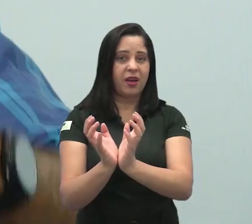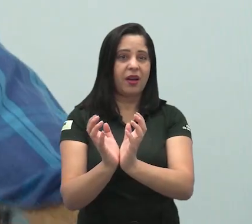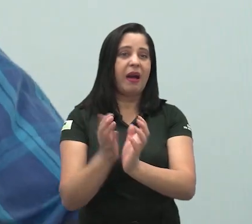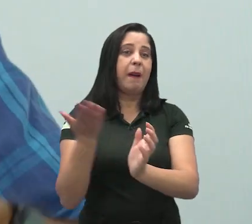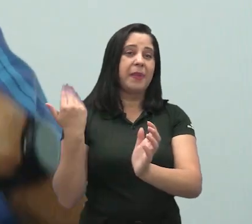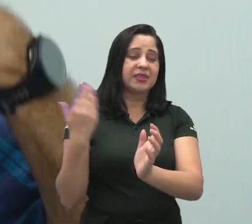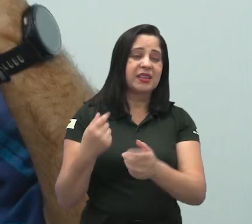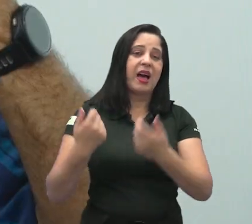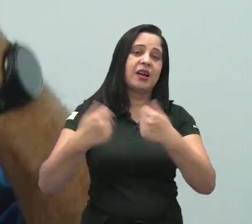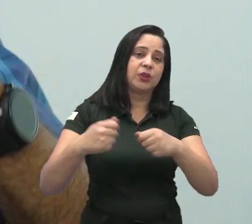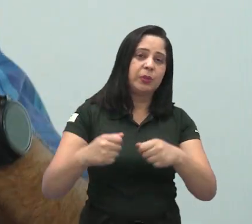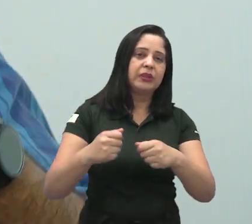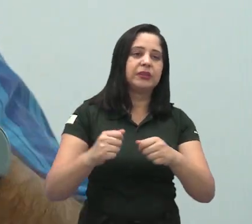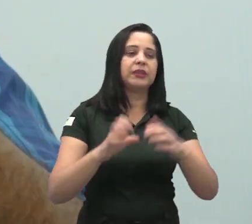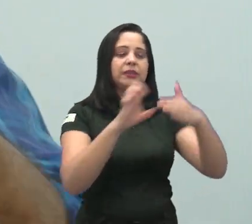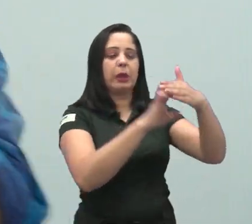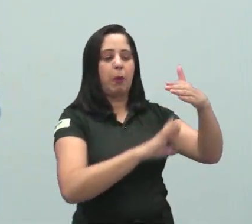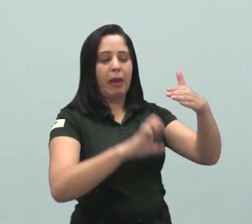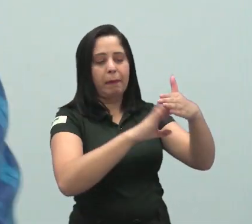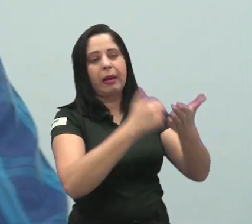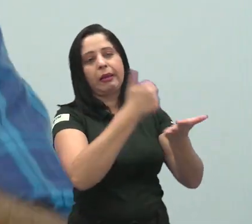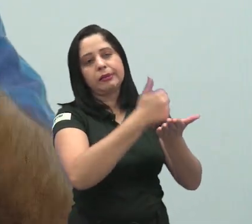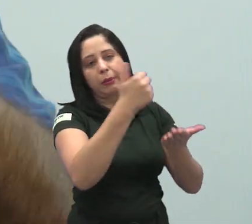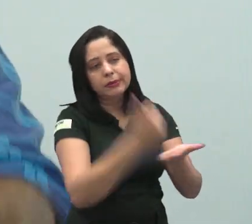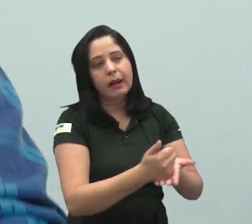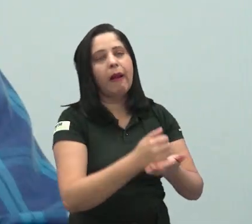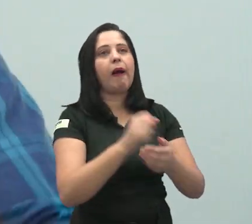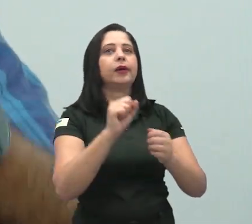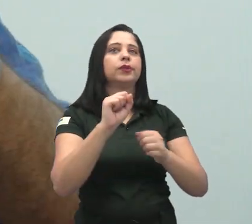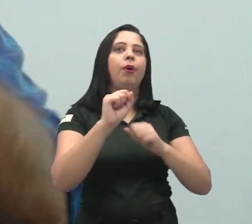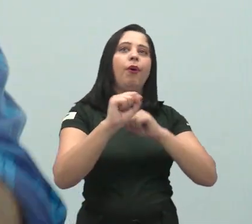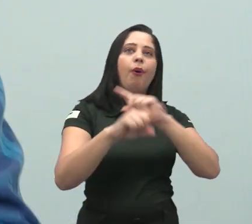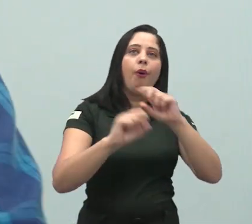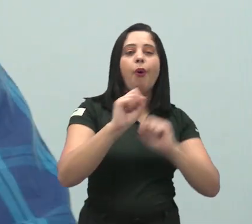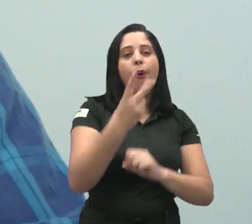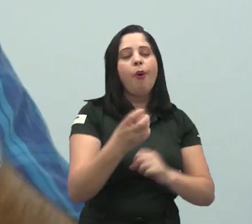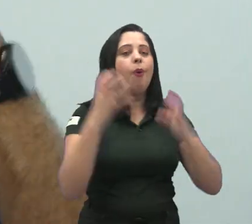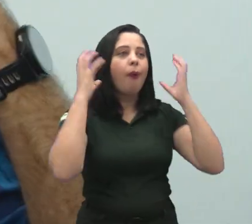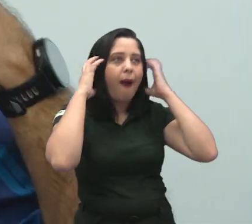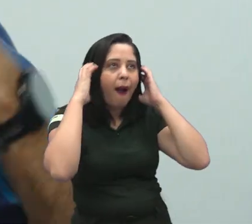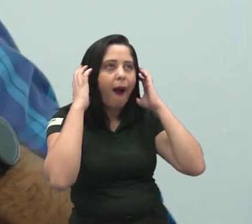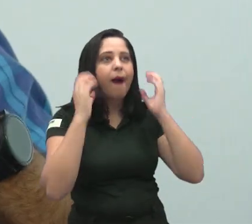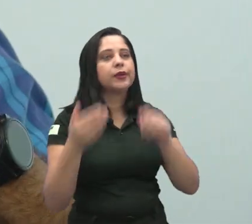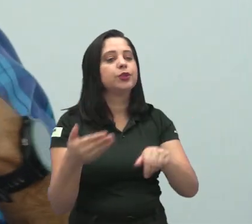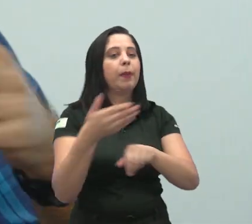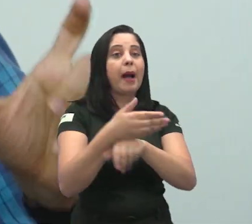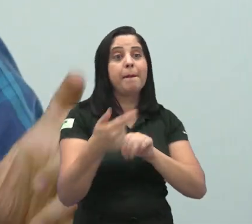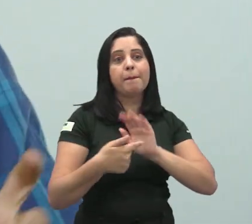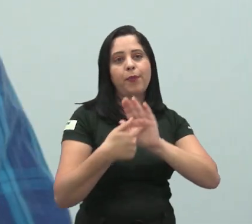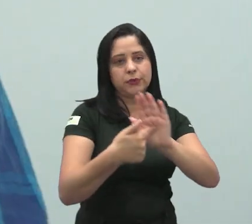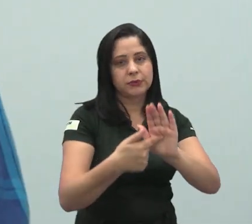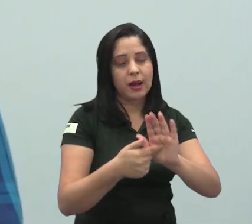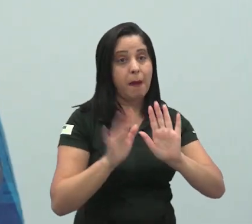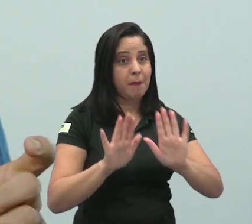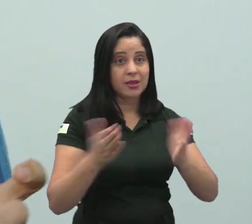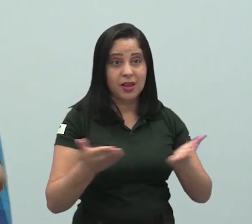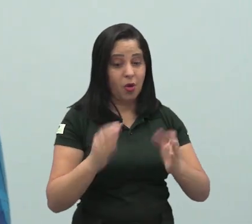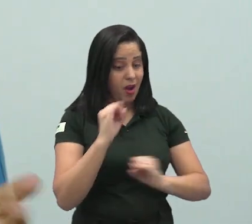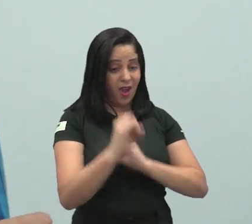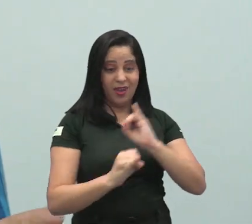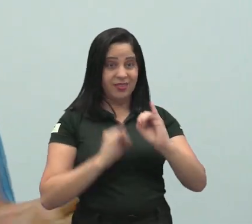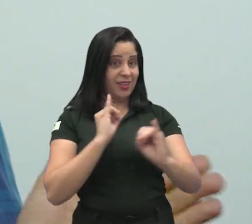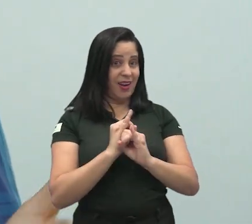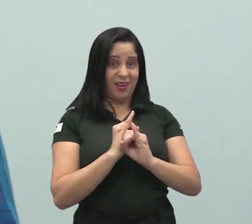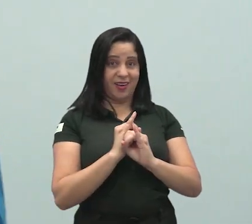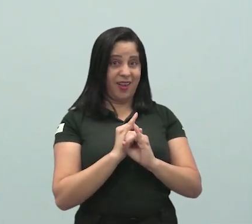por uma gravadora, antes tinha que passar pelo programa de televisão, pelo programa de rádio, até chegar no público. Então, com a internet, isso